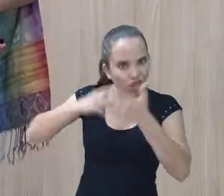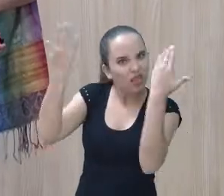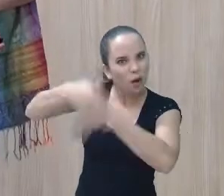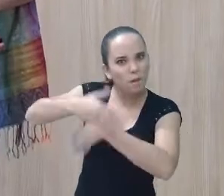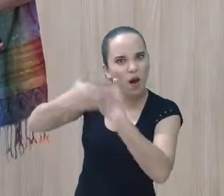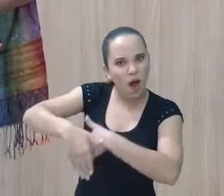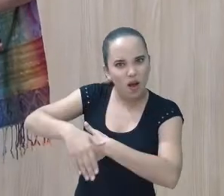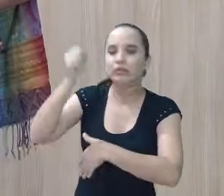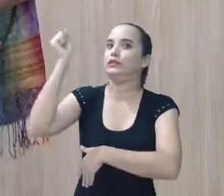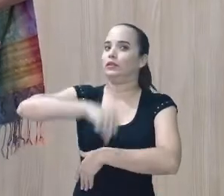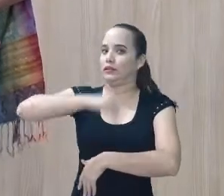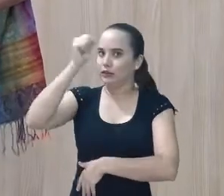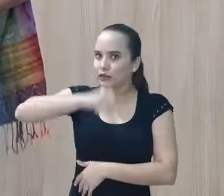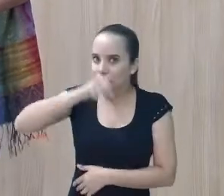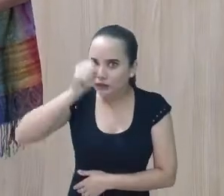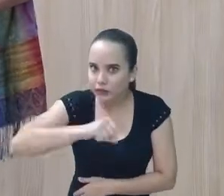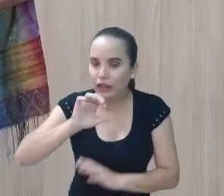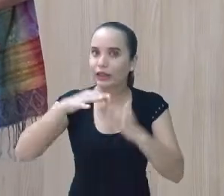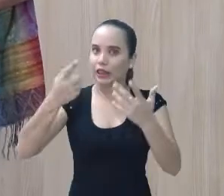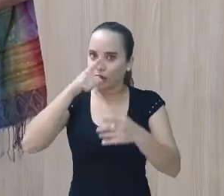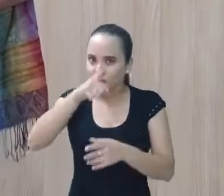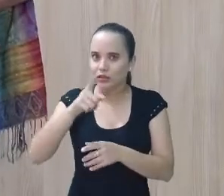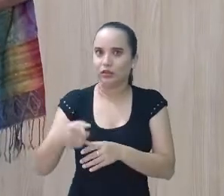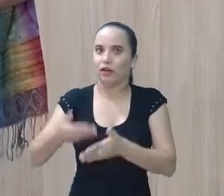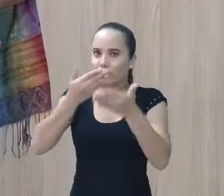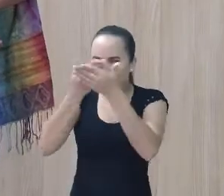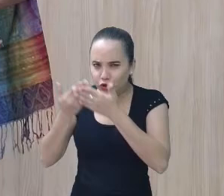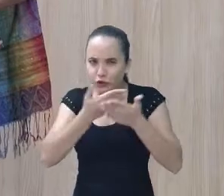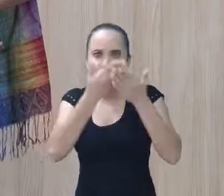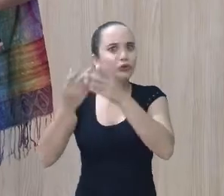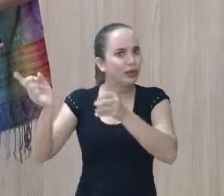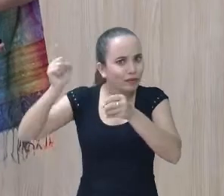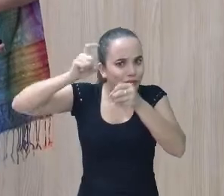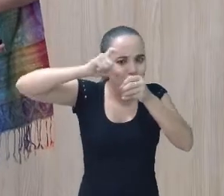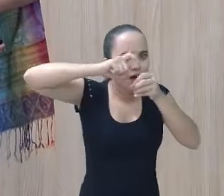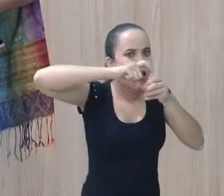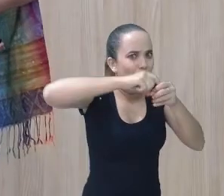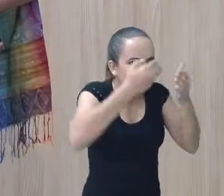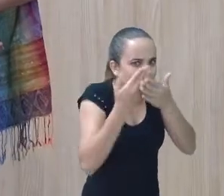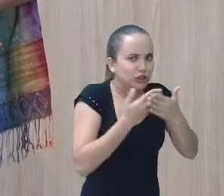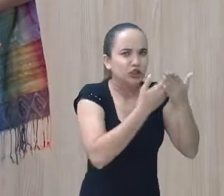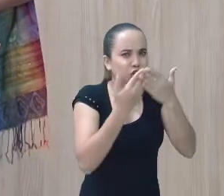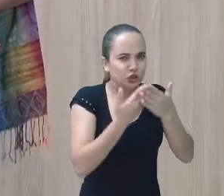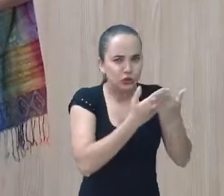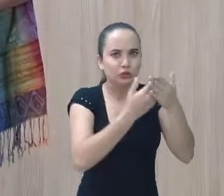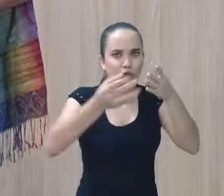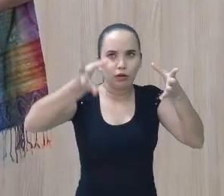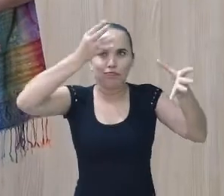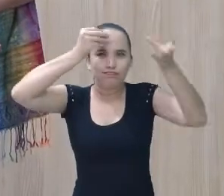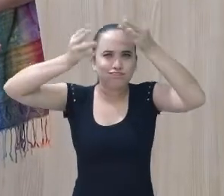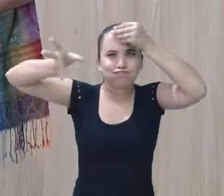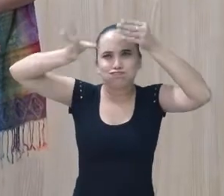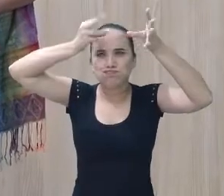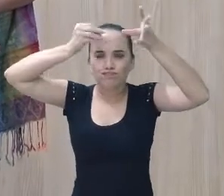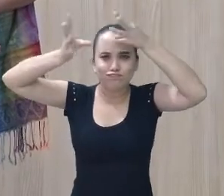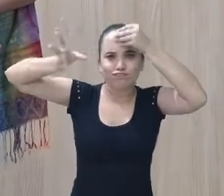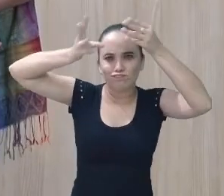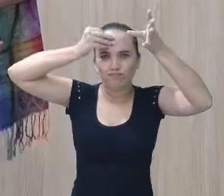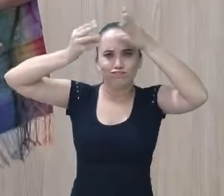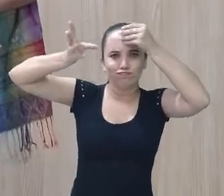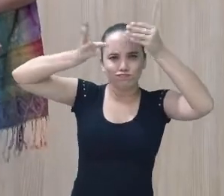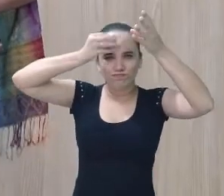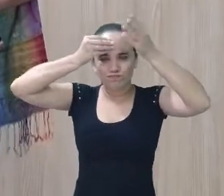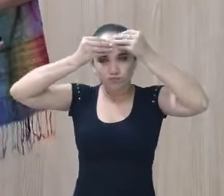Vai guardando as aulas aí. Vai voltando lá no nosso repositório, viu? Vai guardando porque